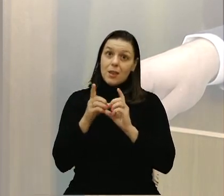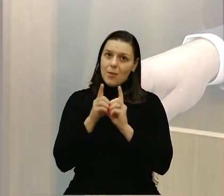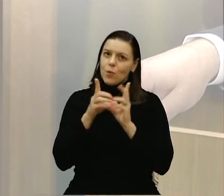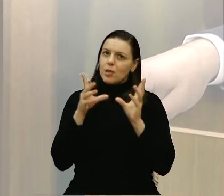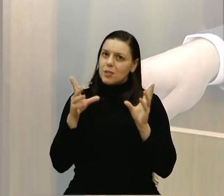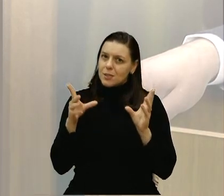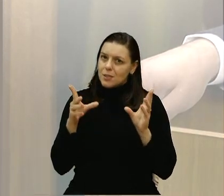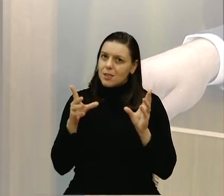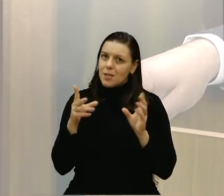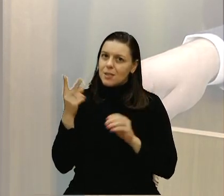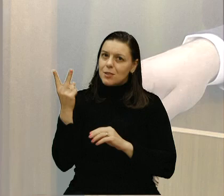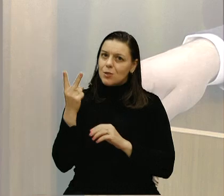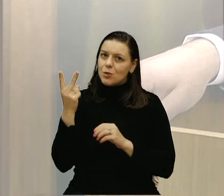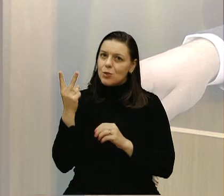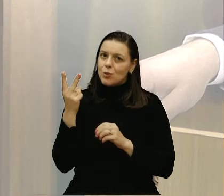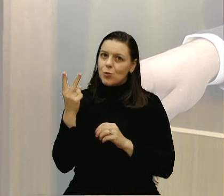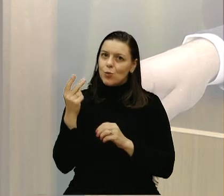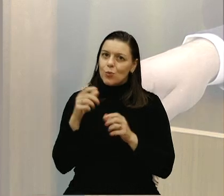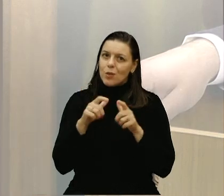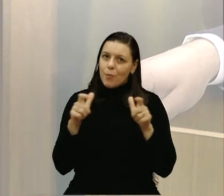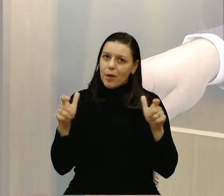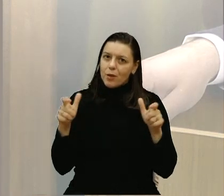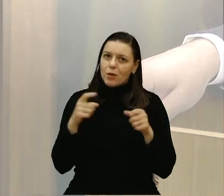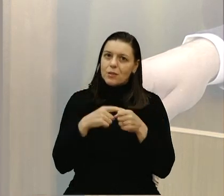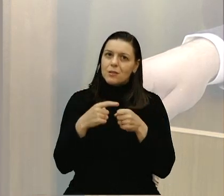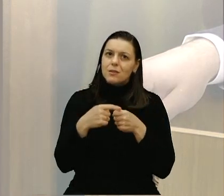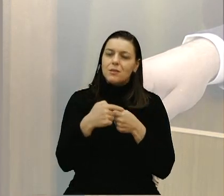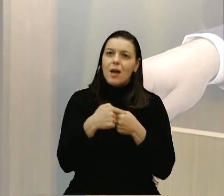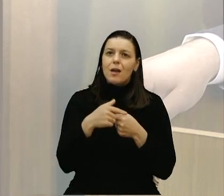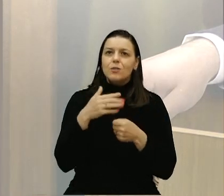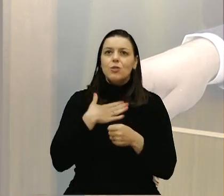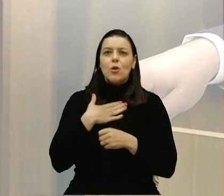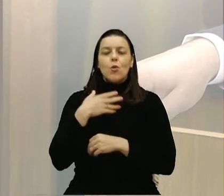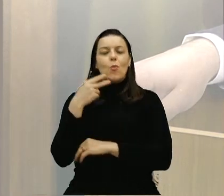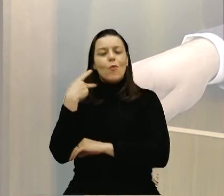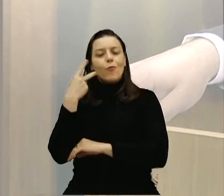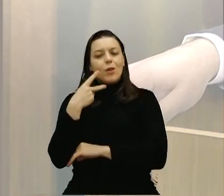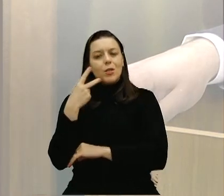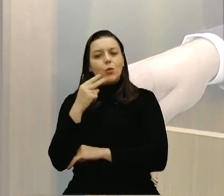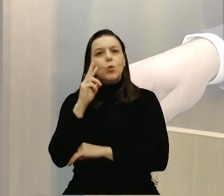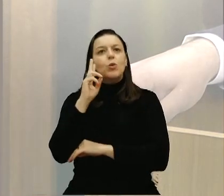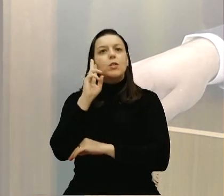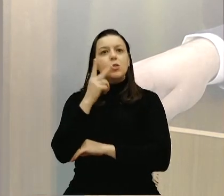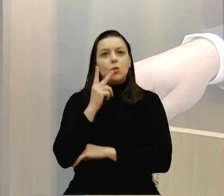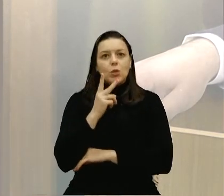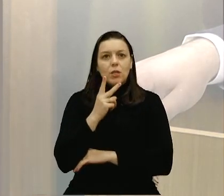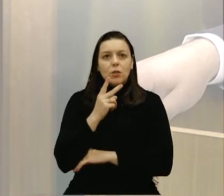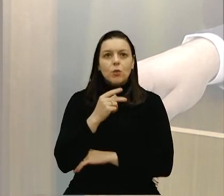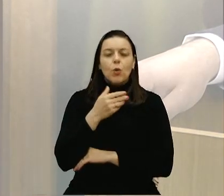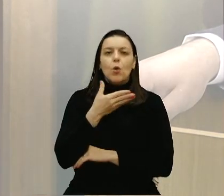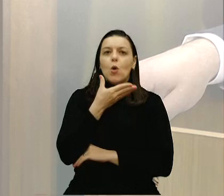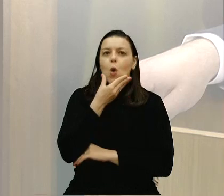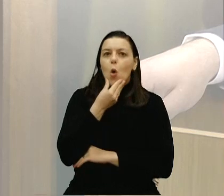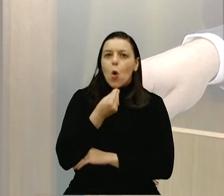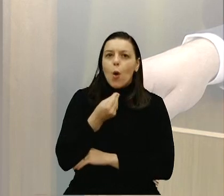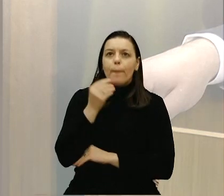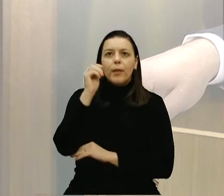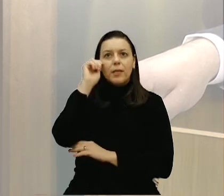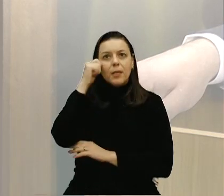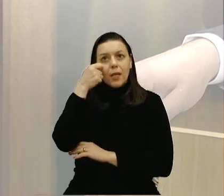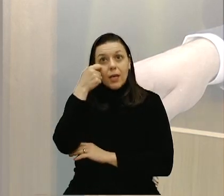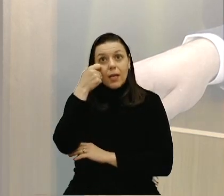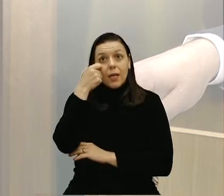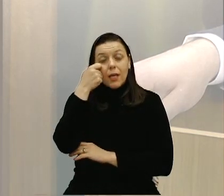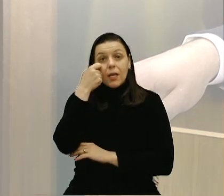maior cidade do estado do Rio Grande do Sul, eu, como vereador, como historiador, como homem negro, de axé, eu entendo que a